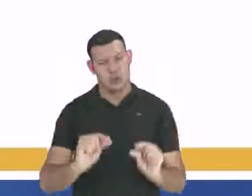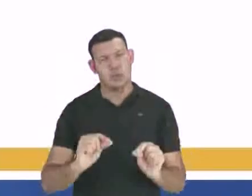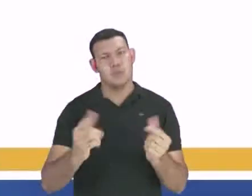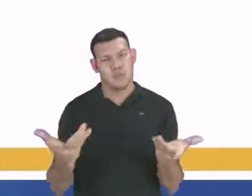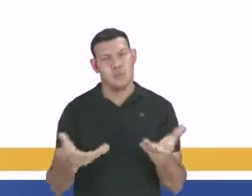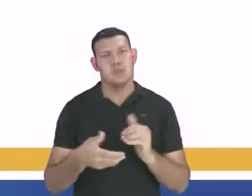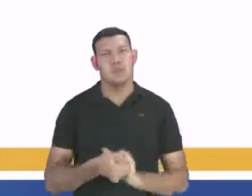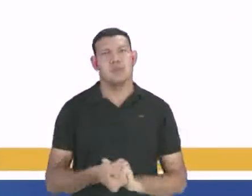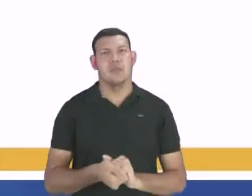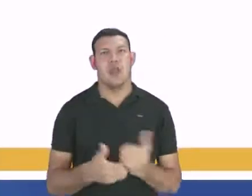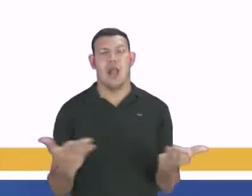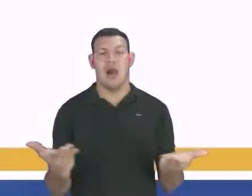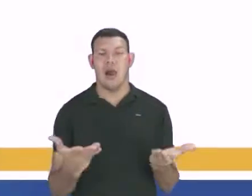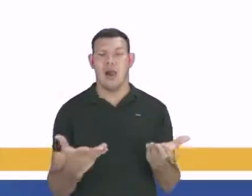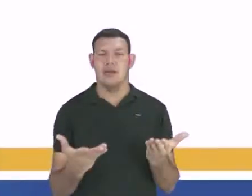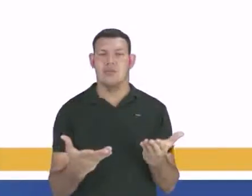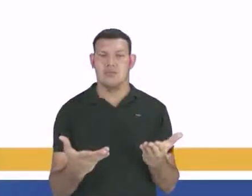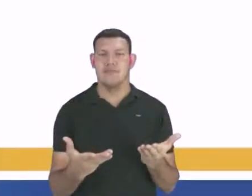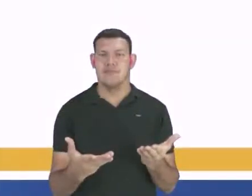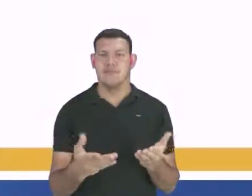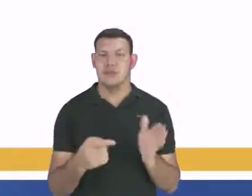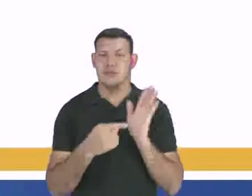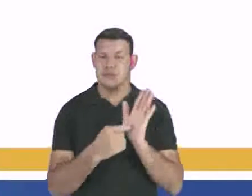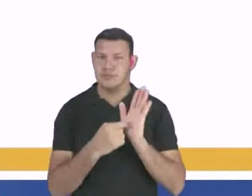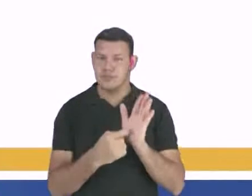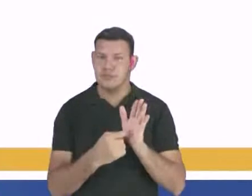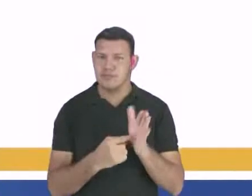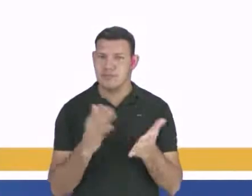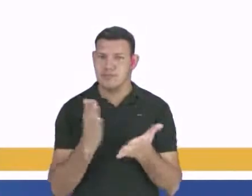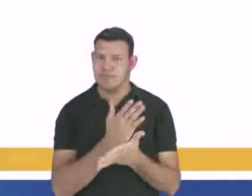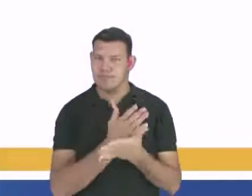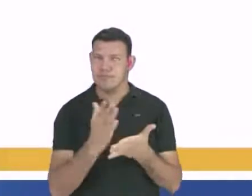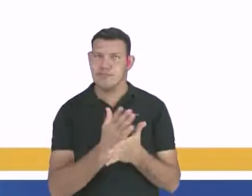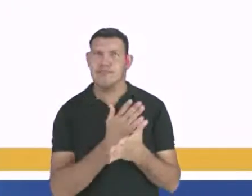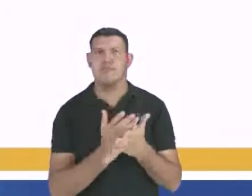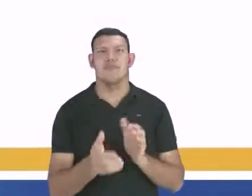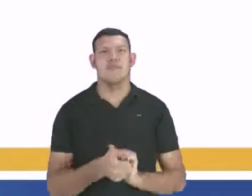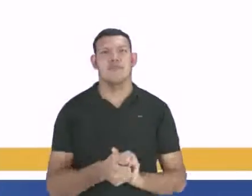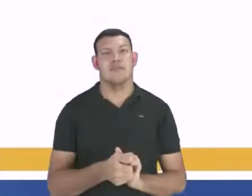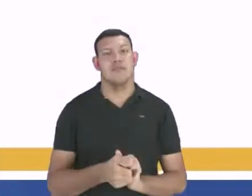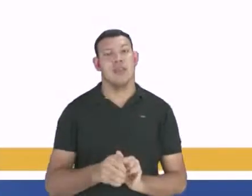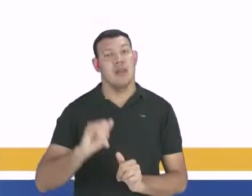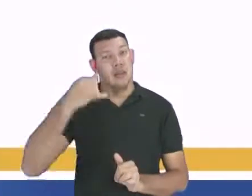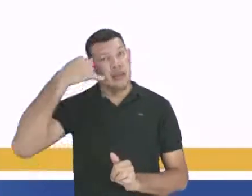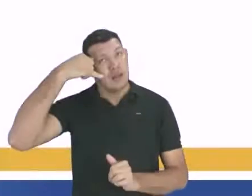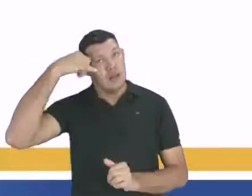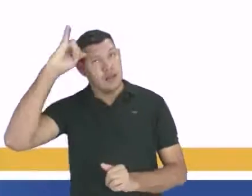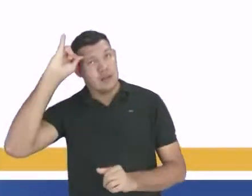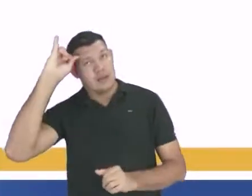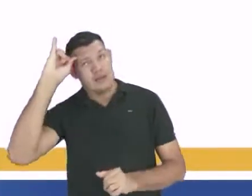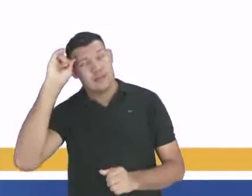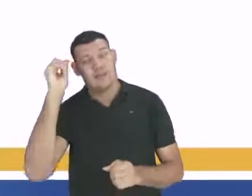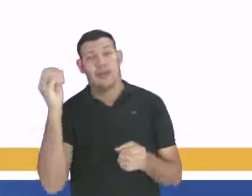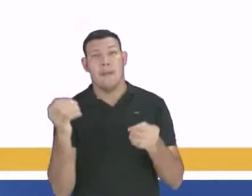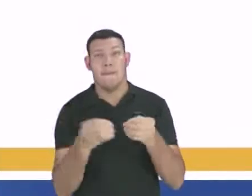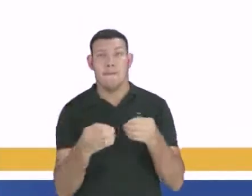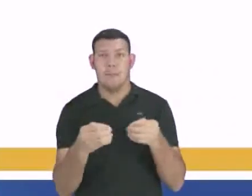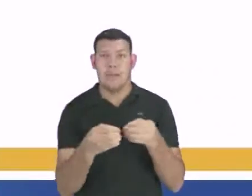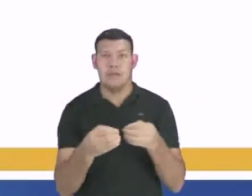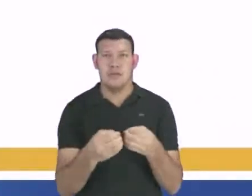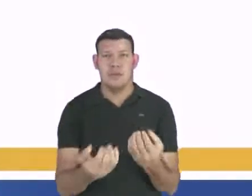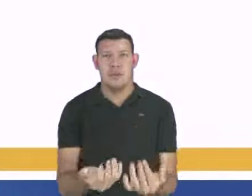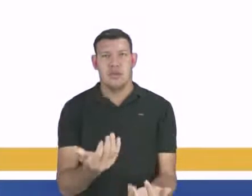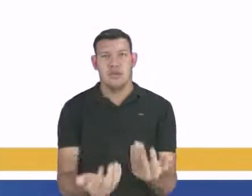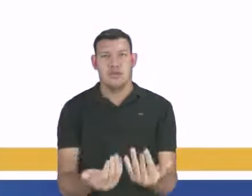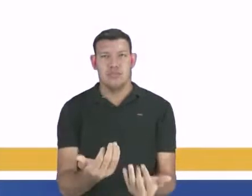ali para vocês algumas alternativas, tá? 3. Evitar fazer fogueiras próximas de vegetação.